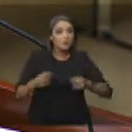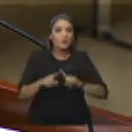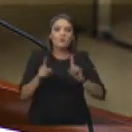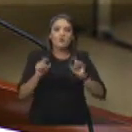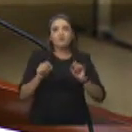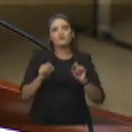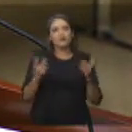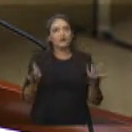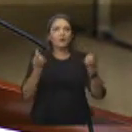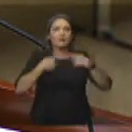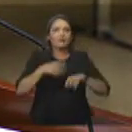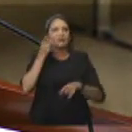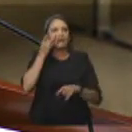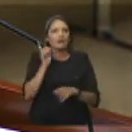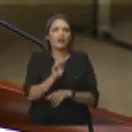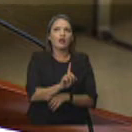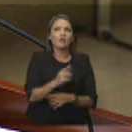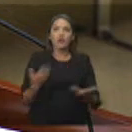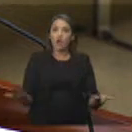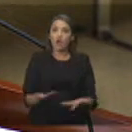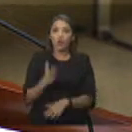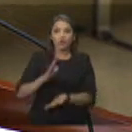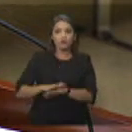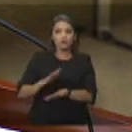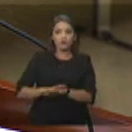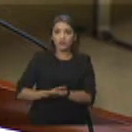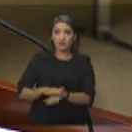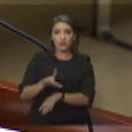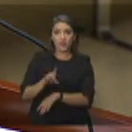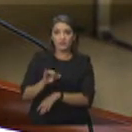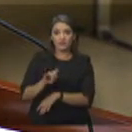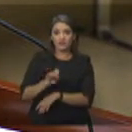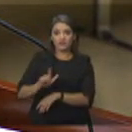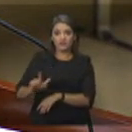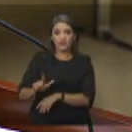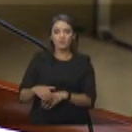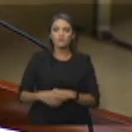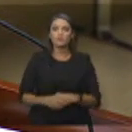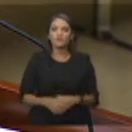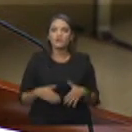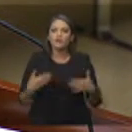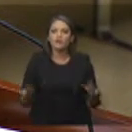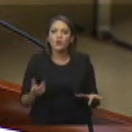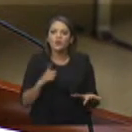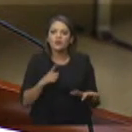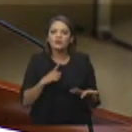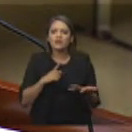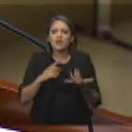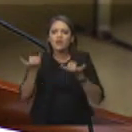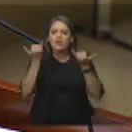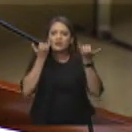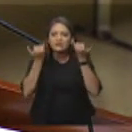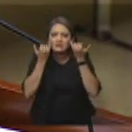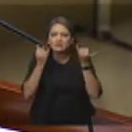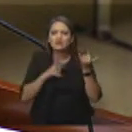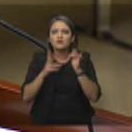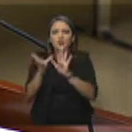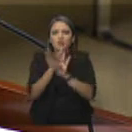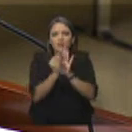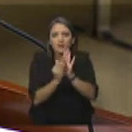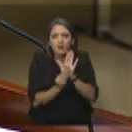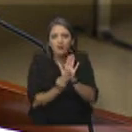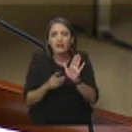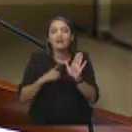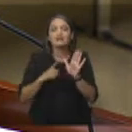digital experimentada nos últimos anos. Com a interoperabilidade de dados, pilar do aplicativo denominado